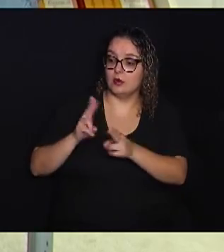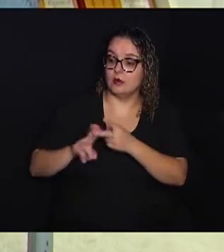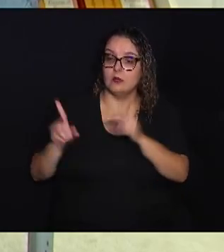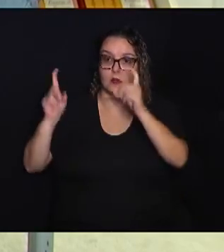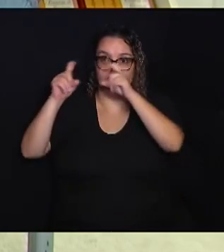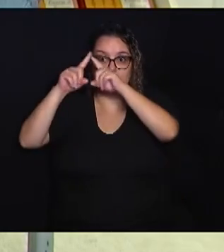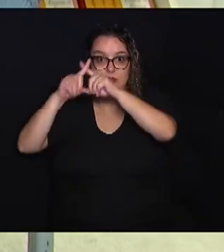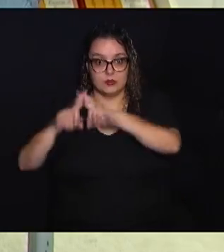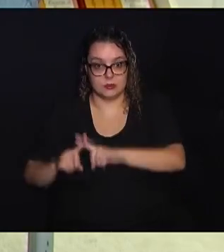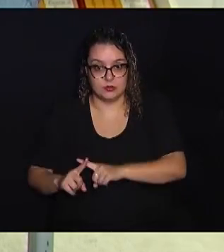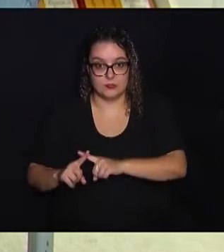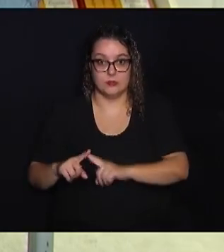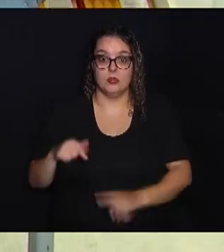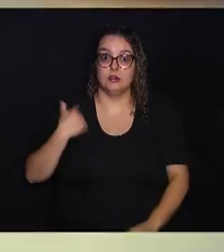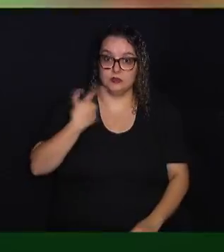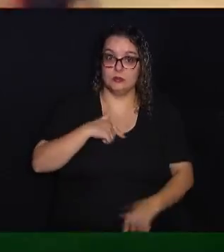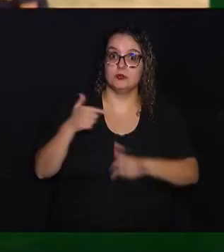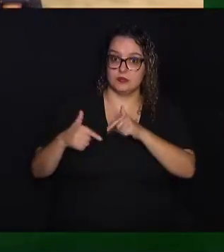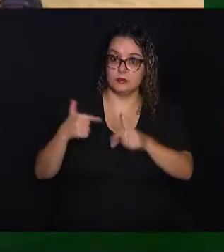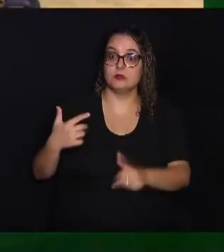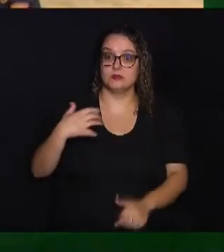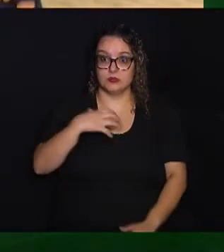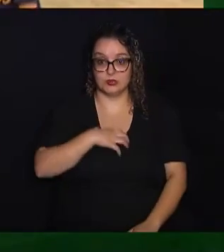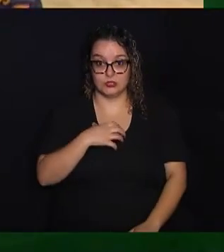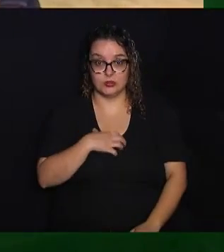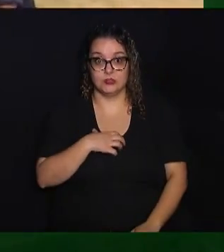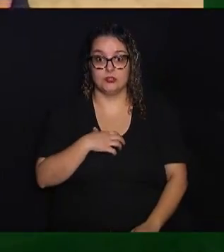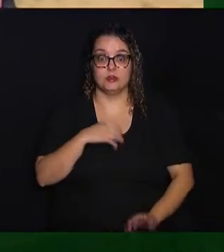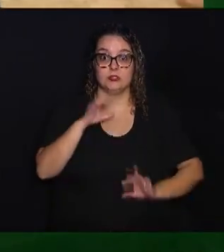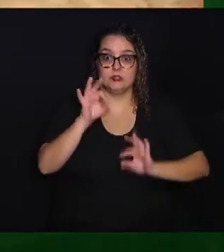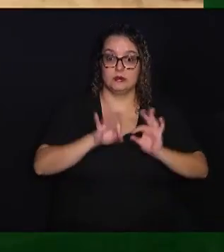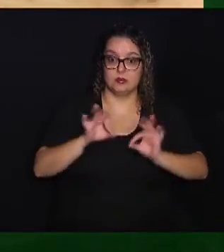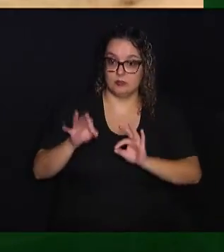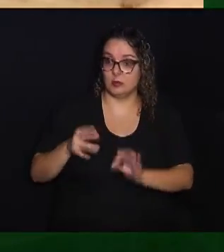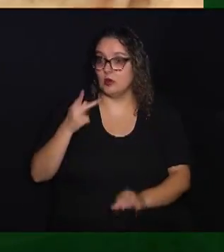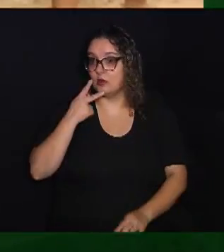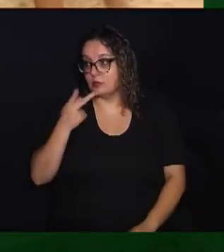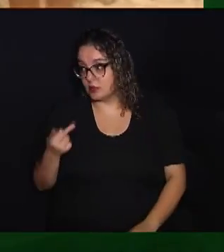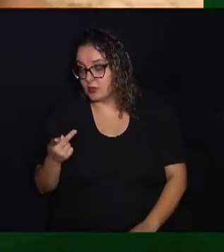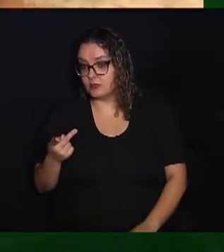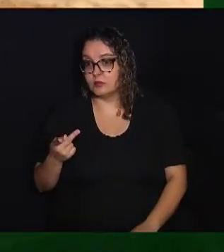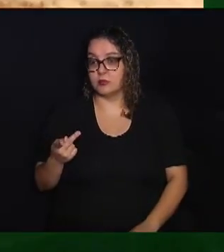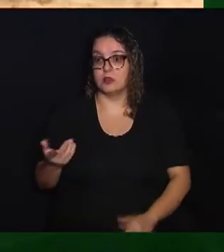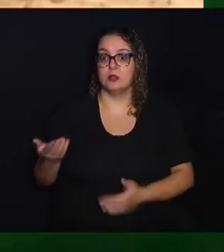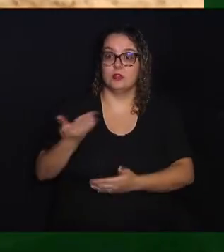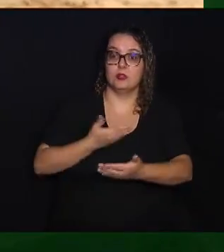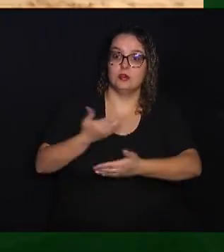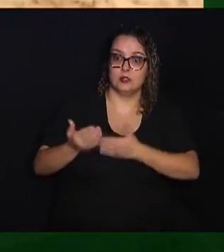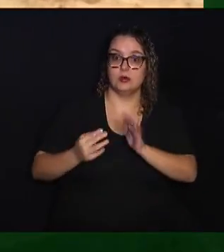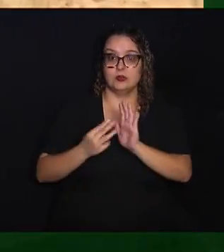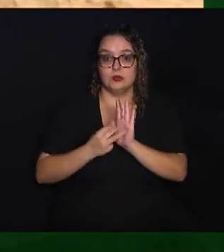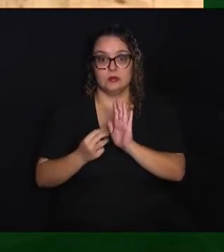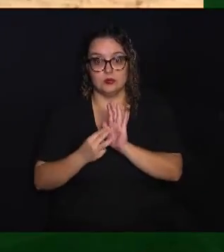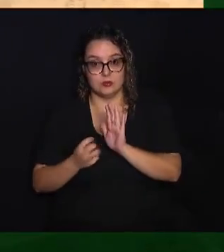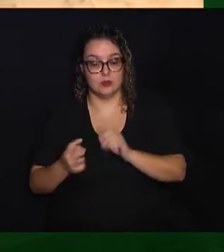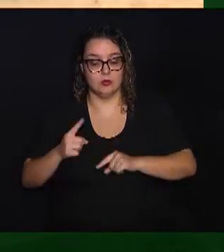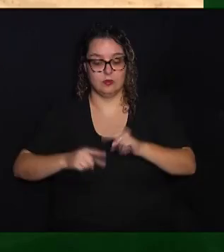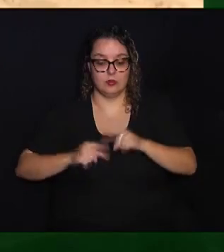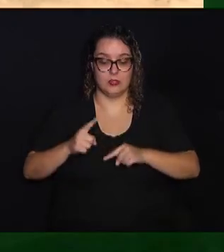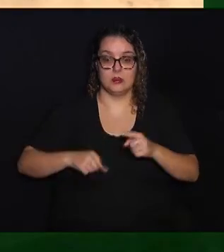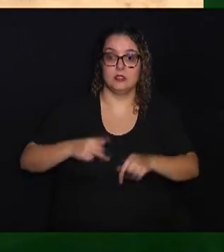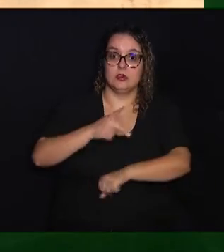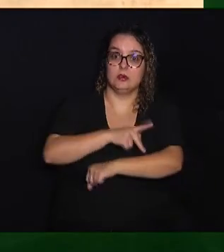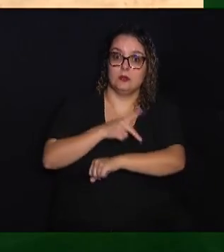desafios. Aqui nós trabalhamos de uma forma com esses projetos que eu falei que nós intercalamos dentro do material pedagógico, o trabalho em